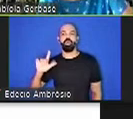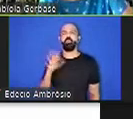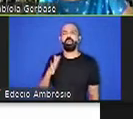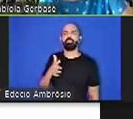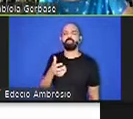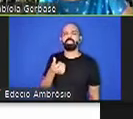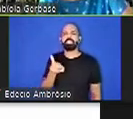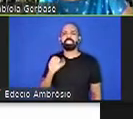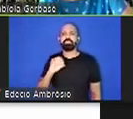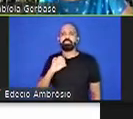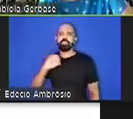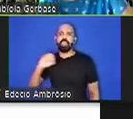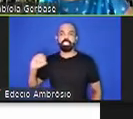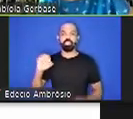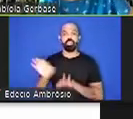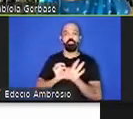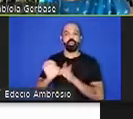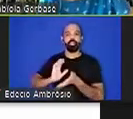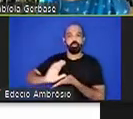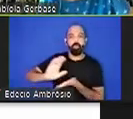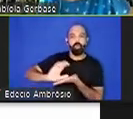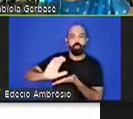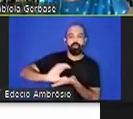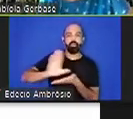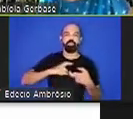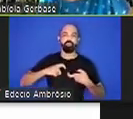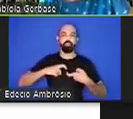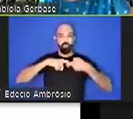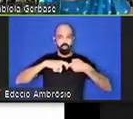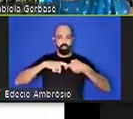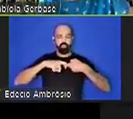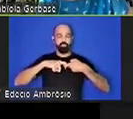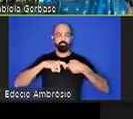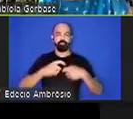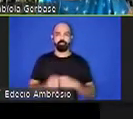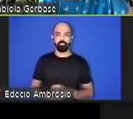já financiados nessa cooperação.